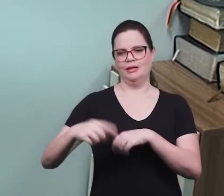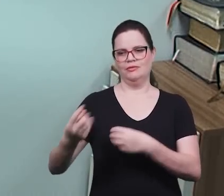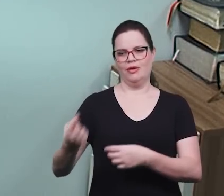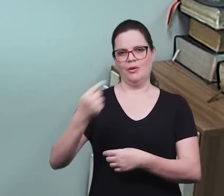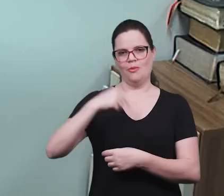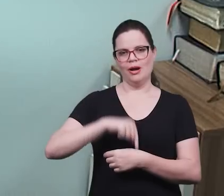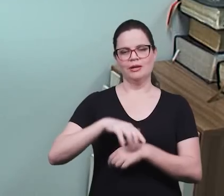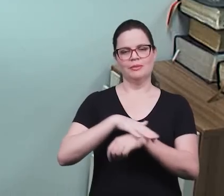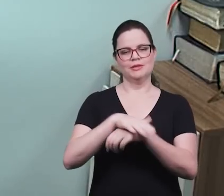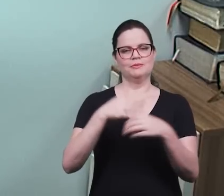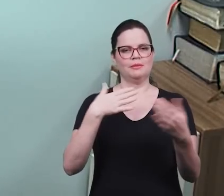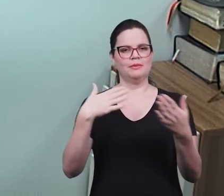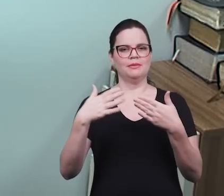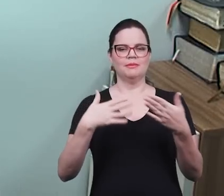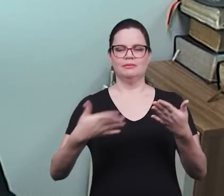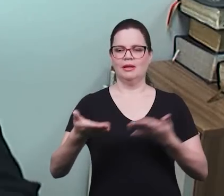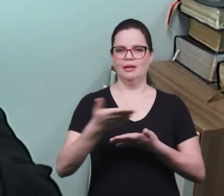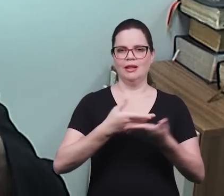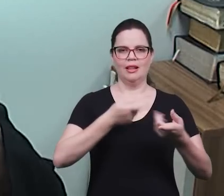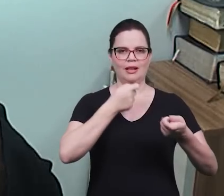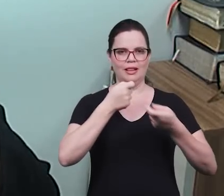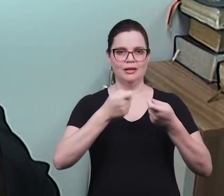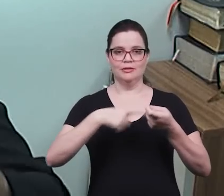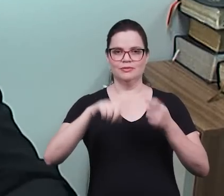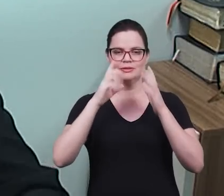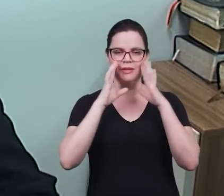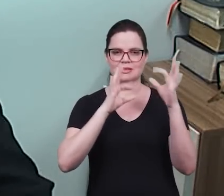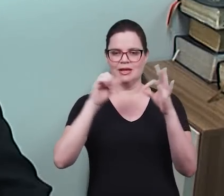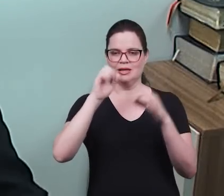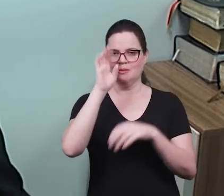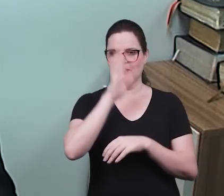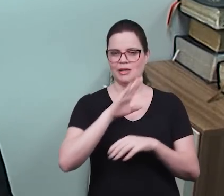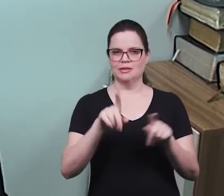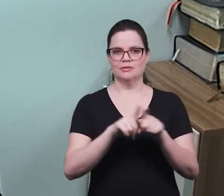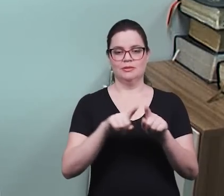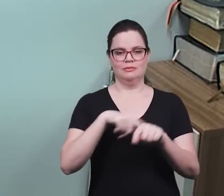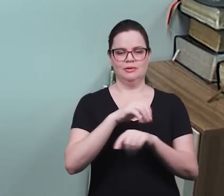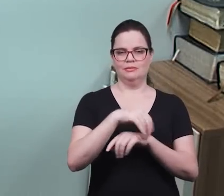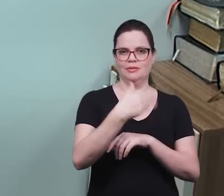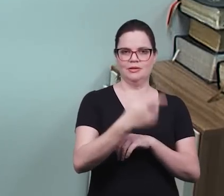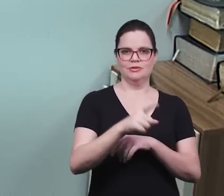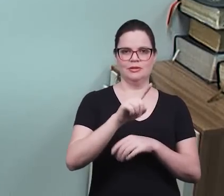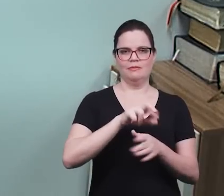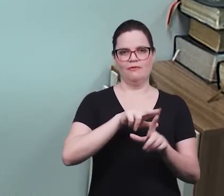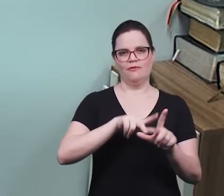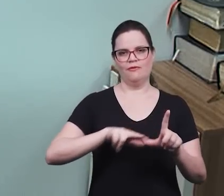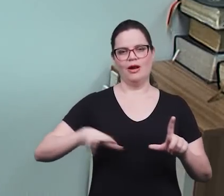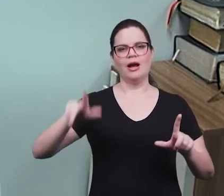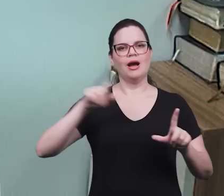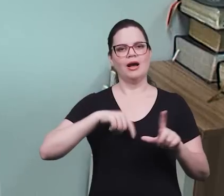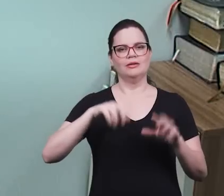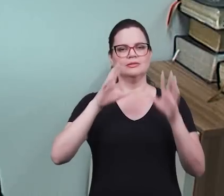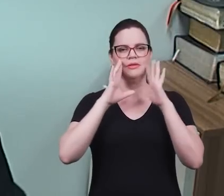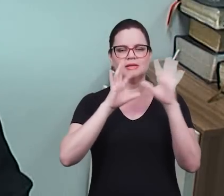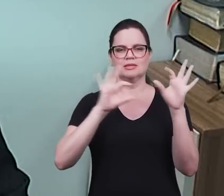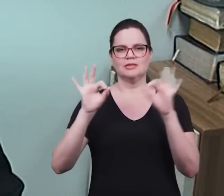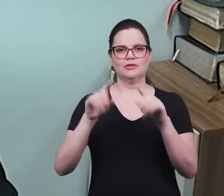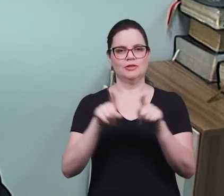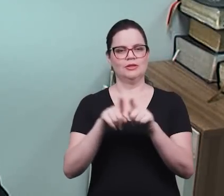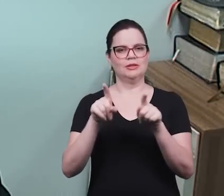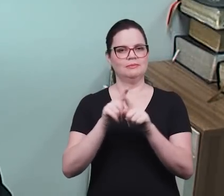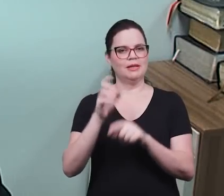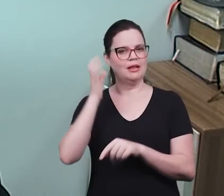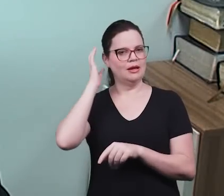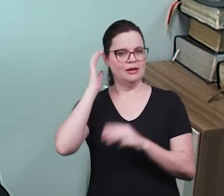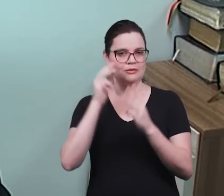Nos concedendo essa entrevista. Você que nos acompanha no Brasil, você que está conosco no exterior pelas nossas multiplataformas. Doutor,